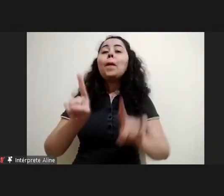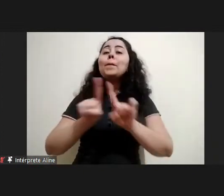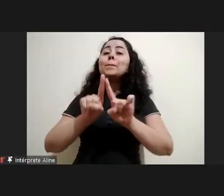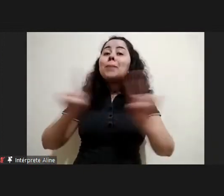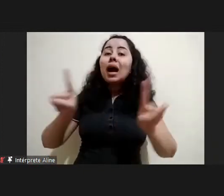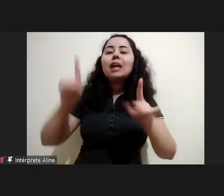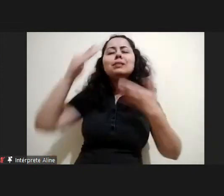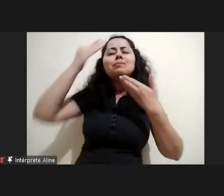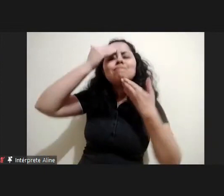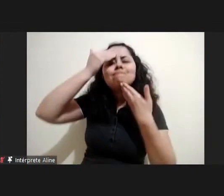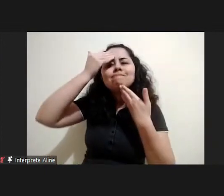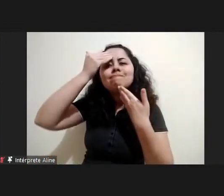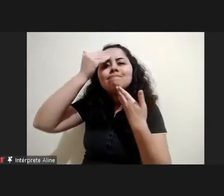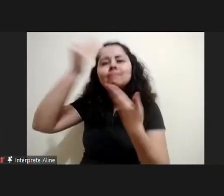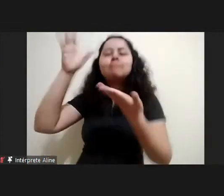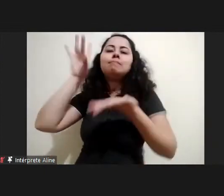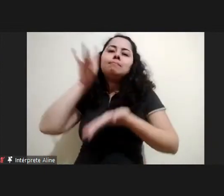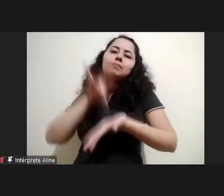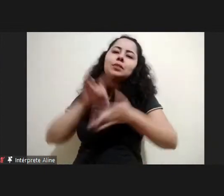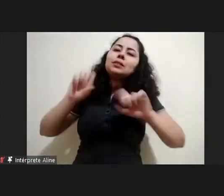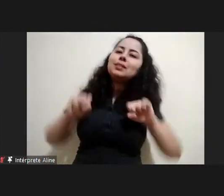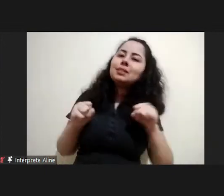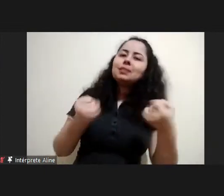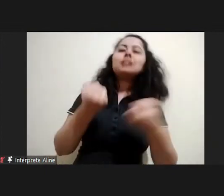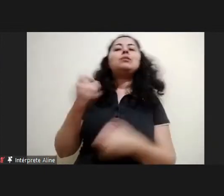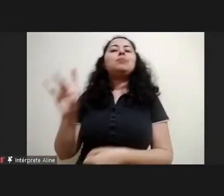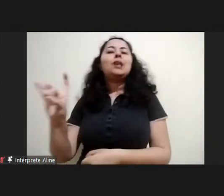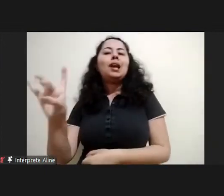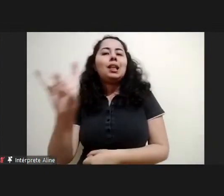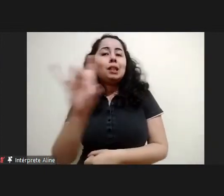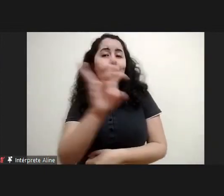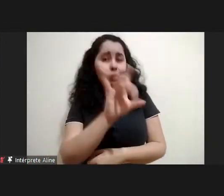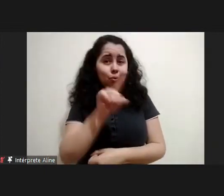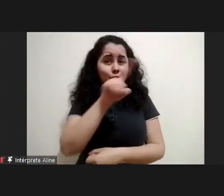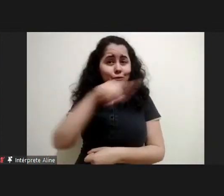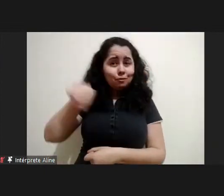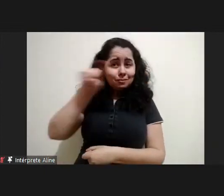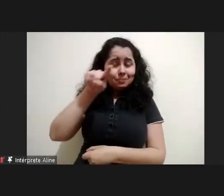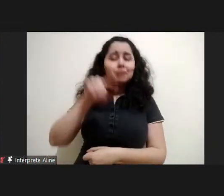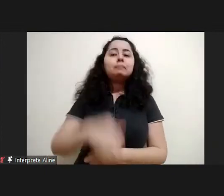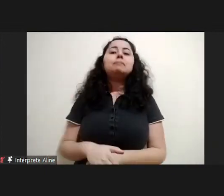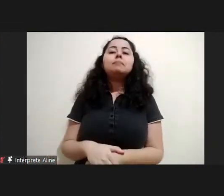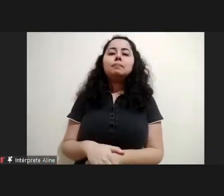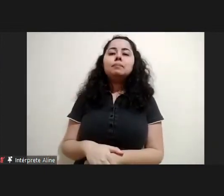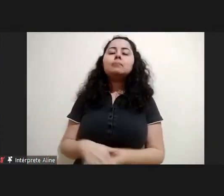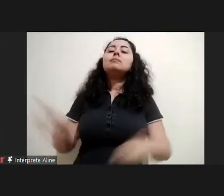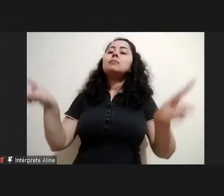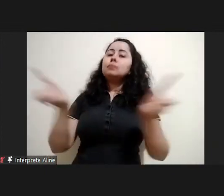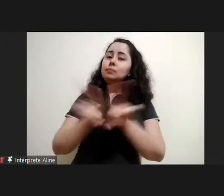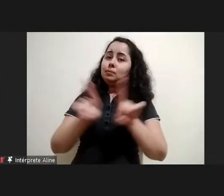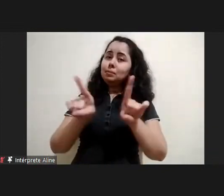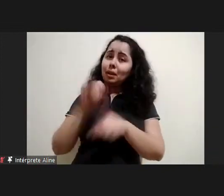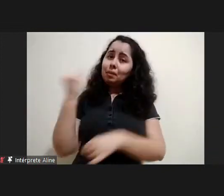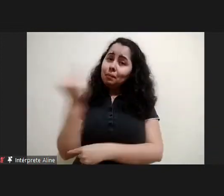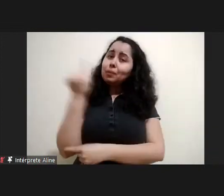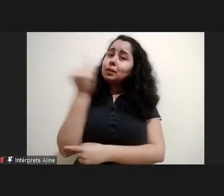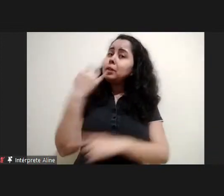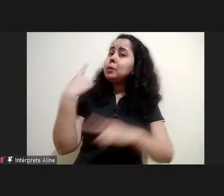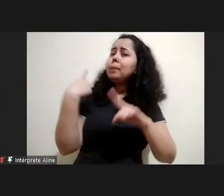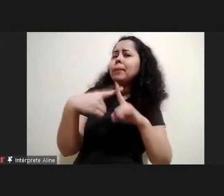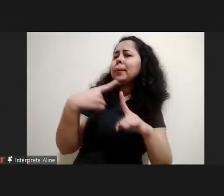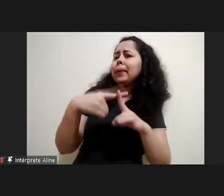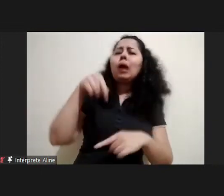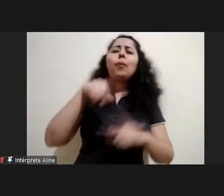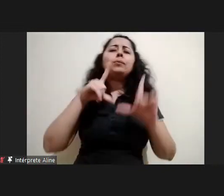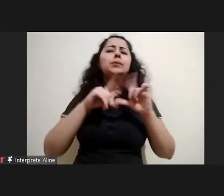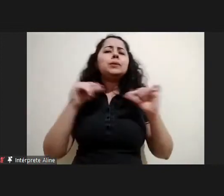pela dedicação de vocês também é importante porque a UFJF e